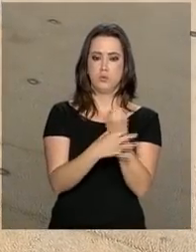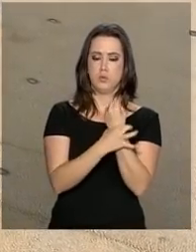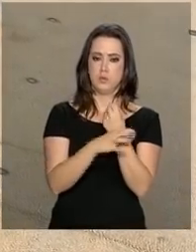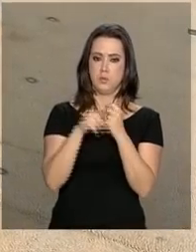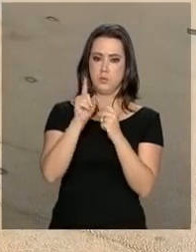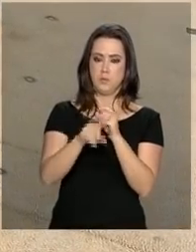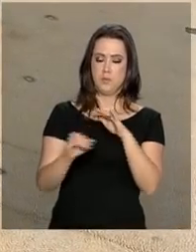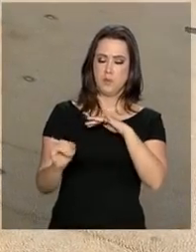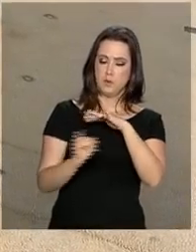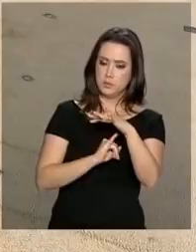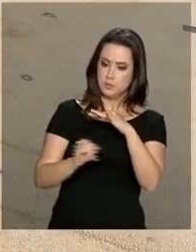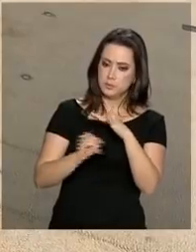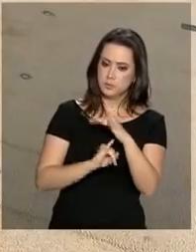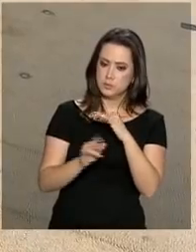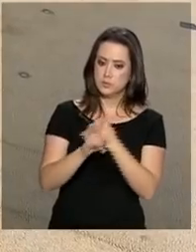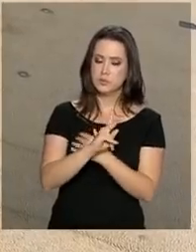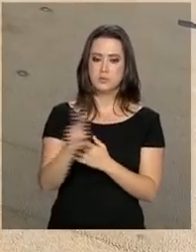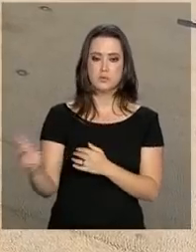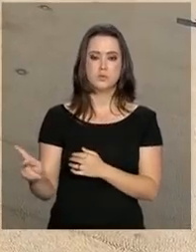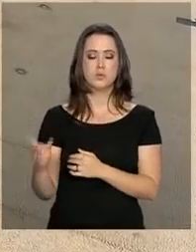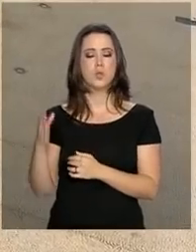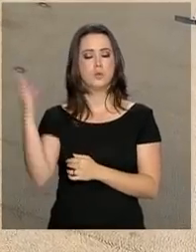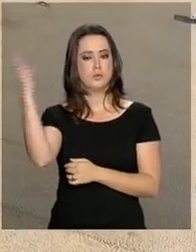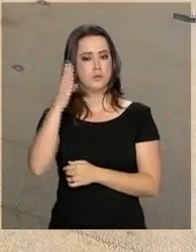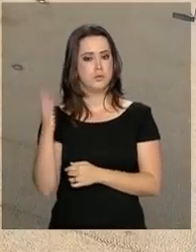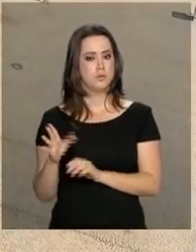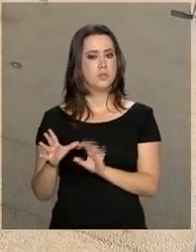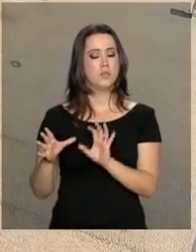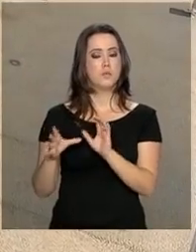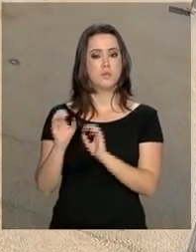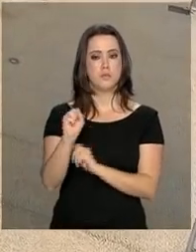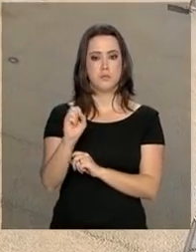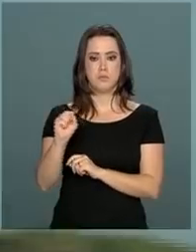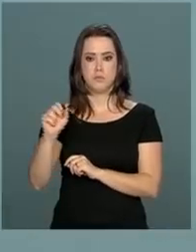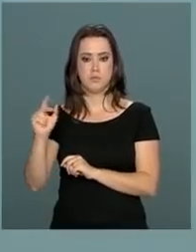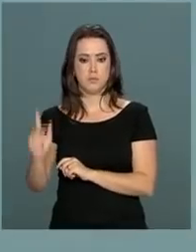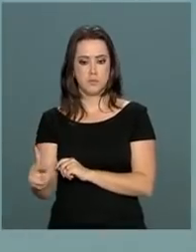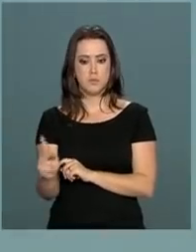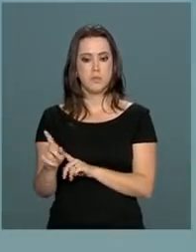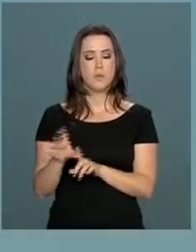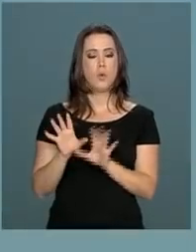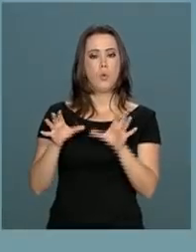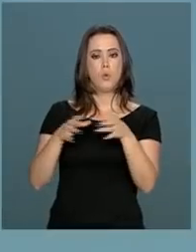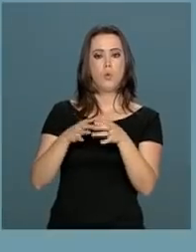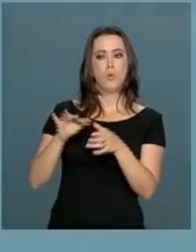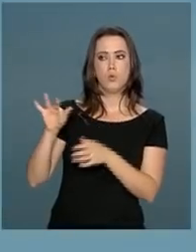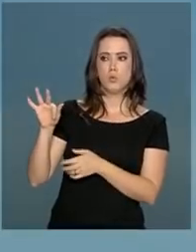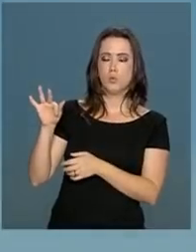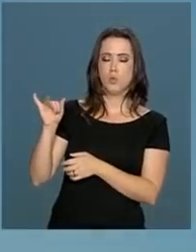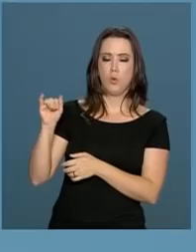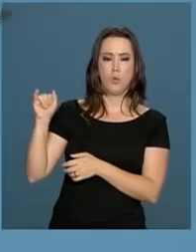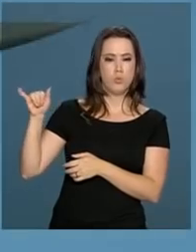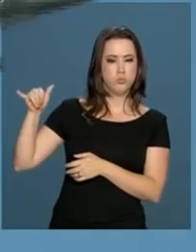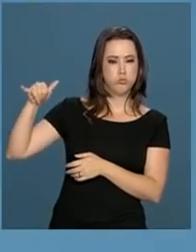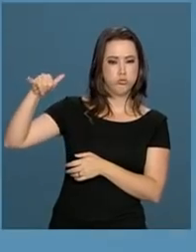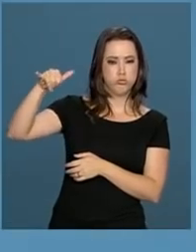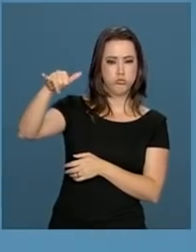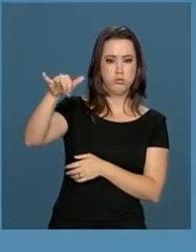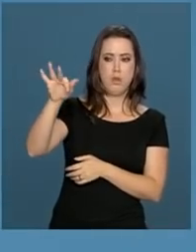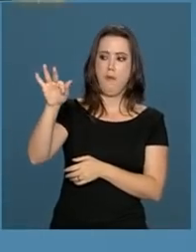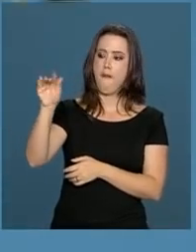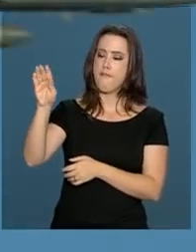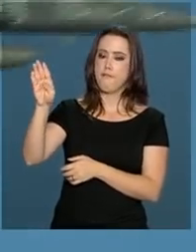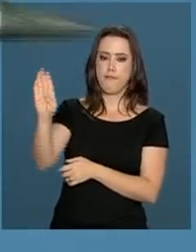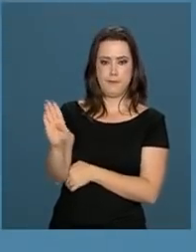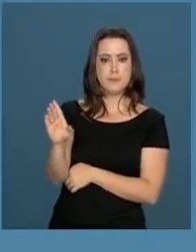da república e da secretaria de segurança pública do distrito federal as forças armadas também terão forte